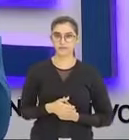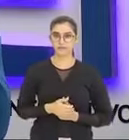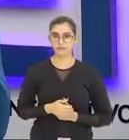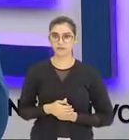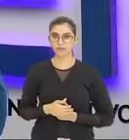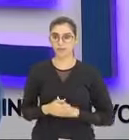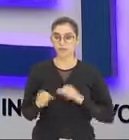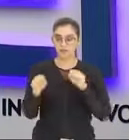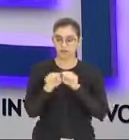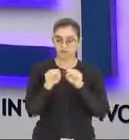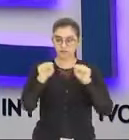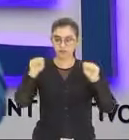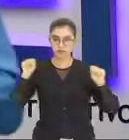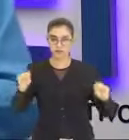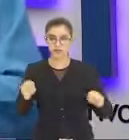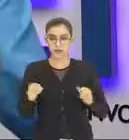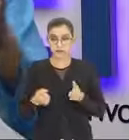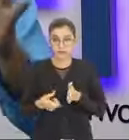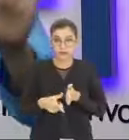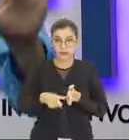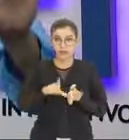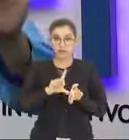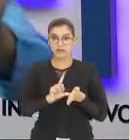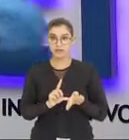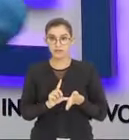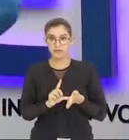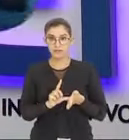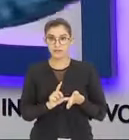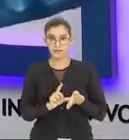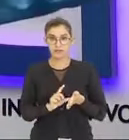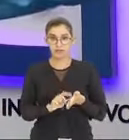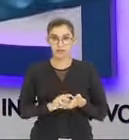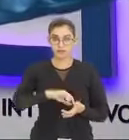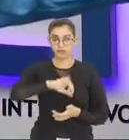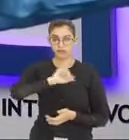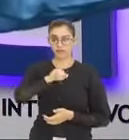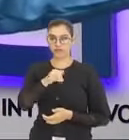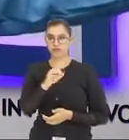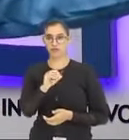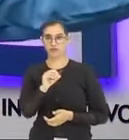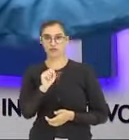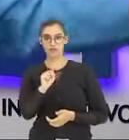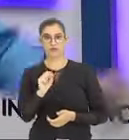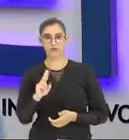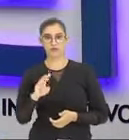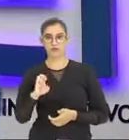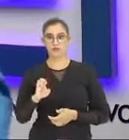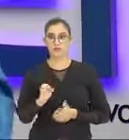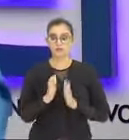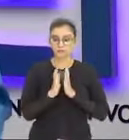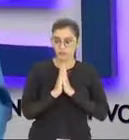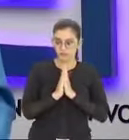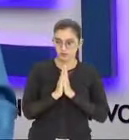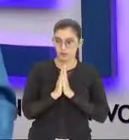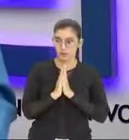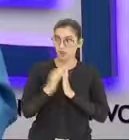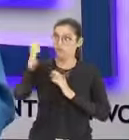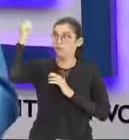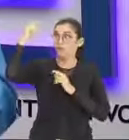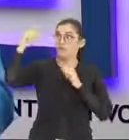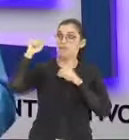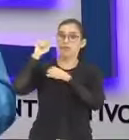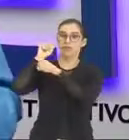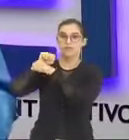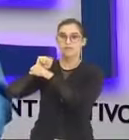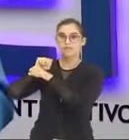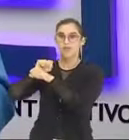passado, da aula passada, que Josué orou e o Sol parou, tá ali ó. Se parou, então a Terra era o centro. Já no modelo de hoje, é o